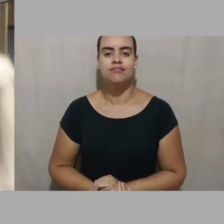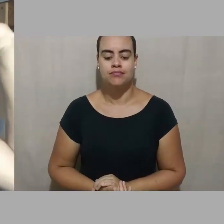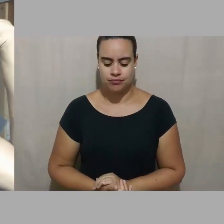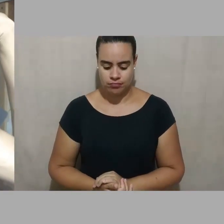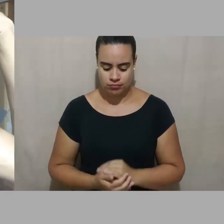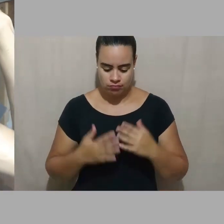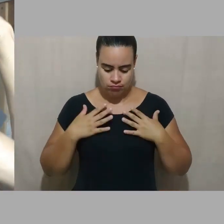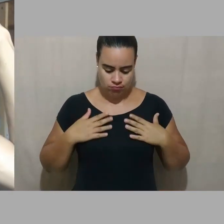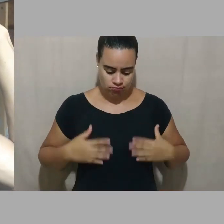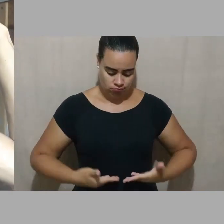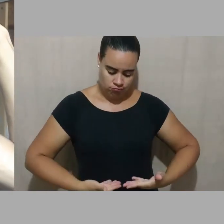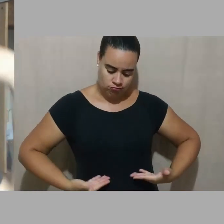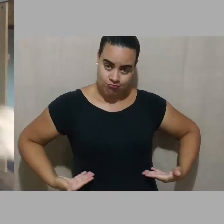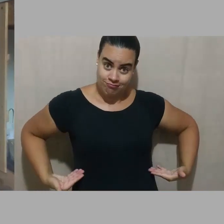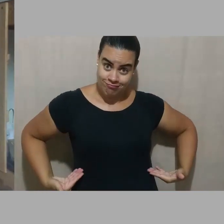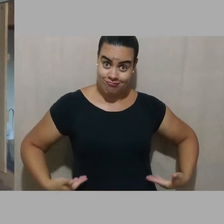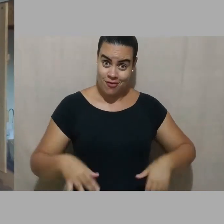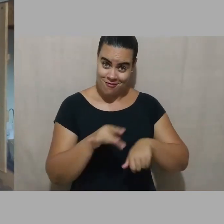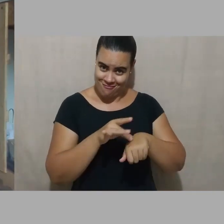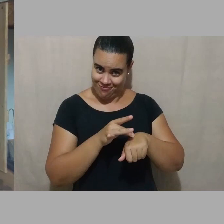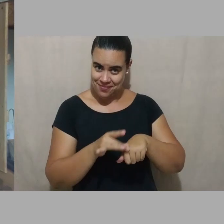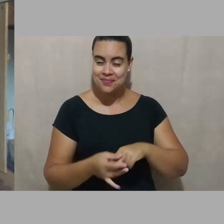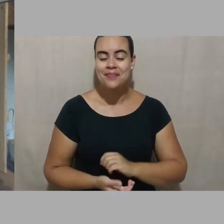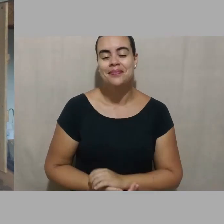Estou usando um cropped preto também.